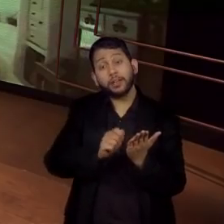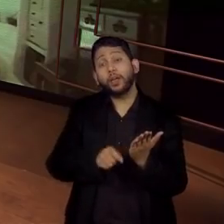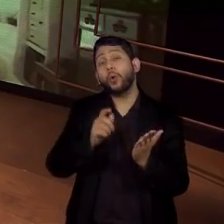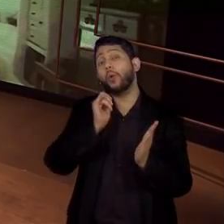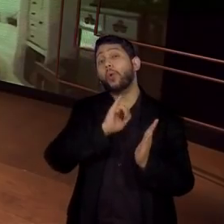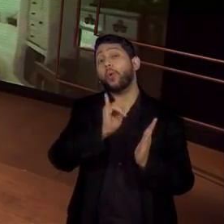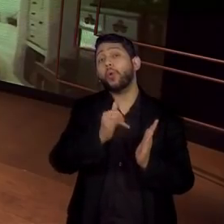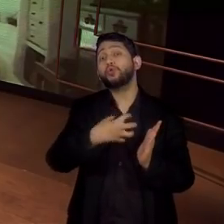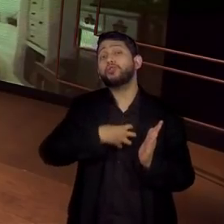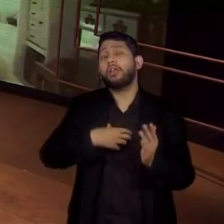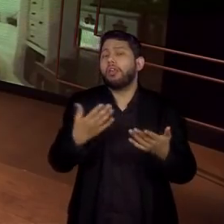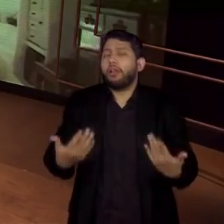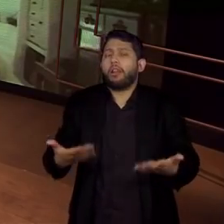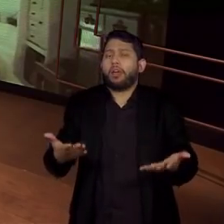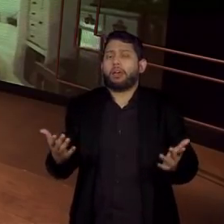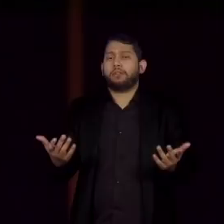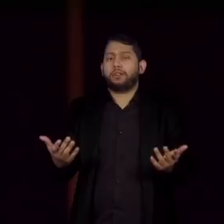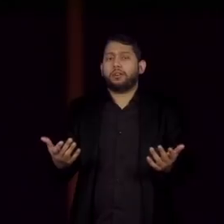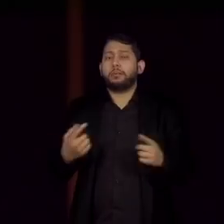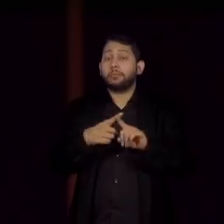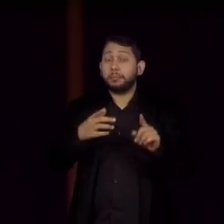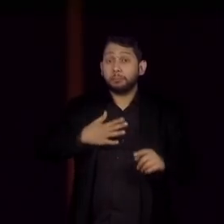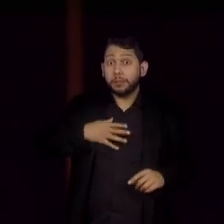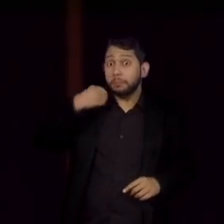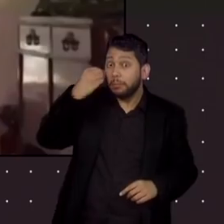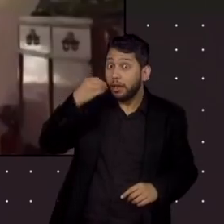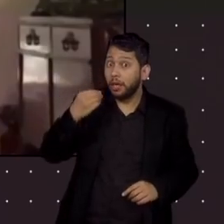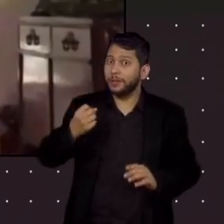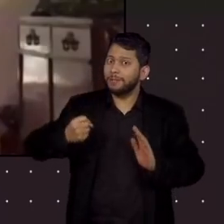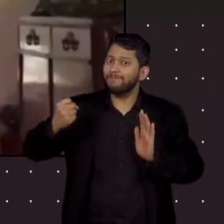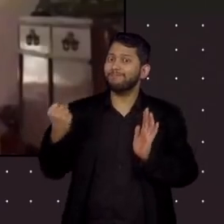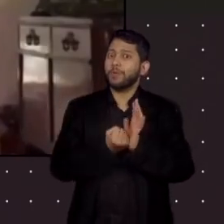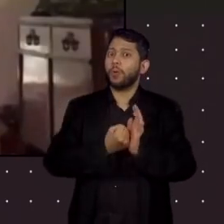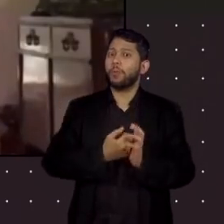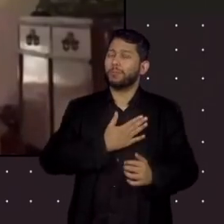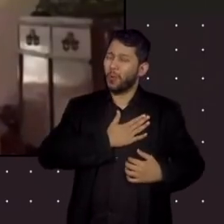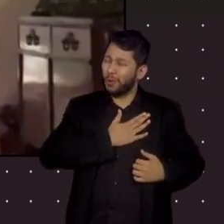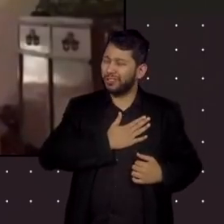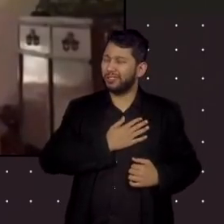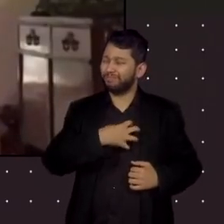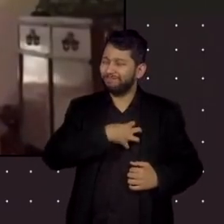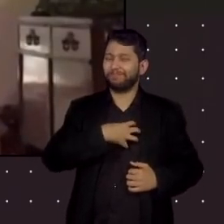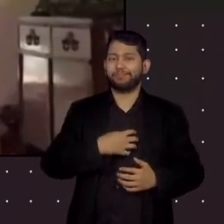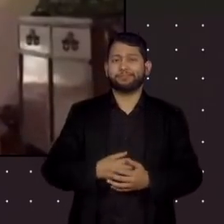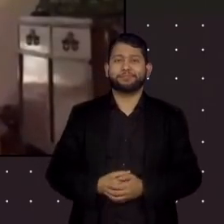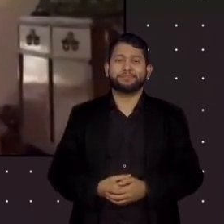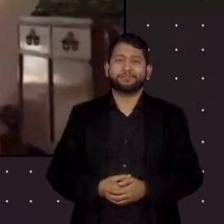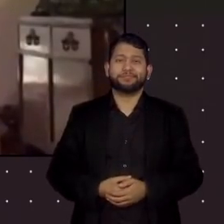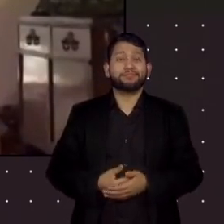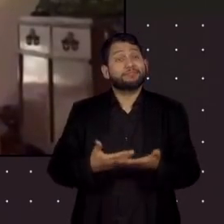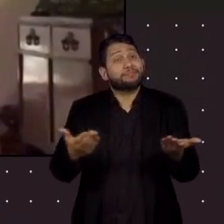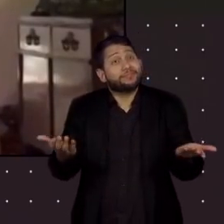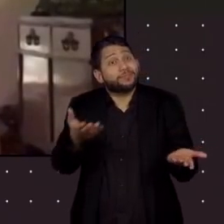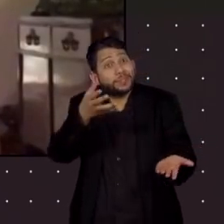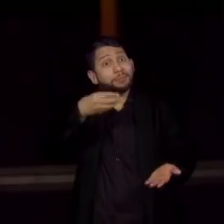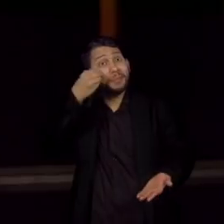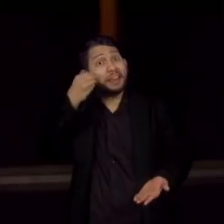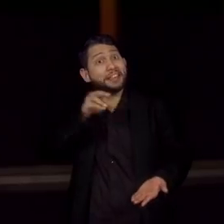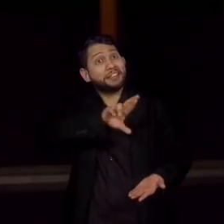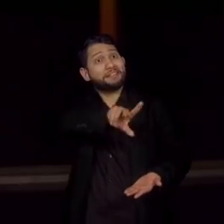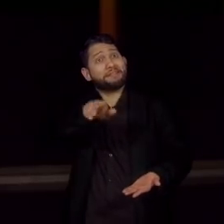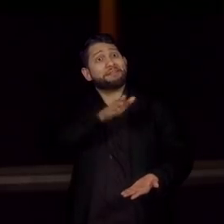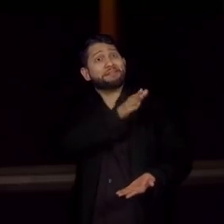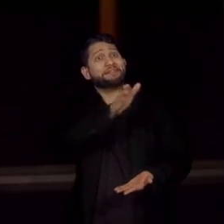maneira leve, mas essas experiências marcaram muito meu coração, minha vida. E foram muitas experiências,